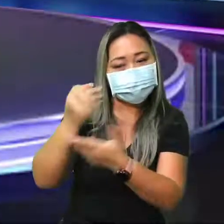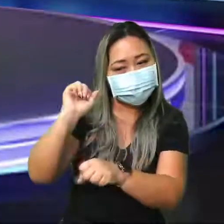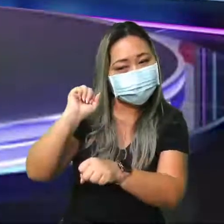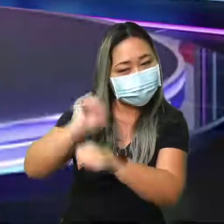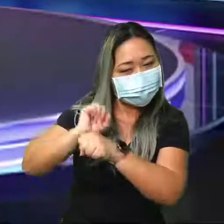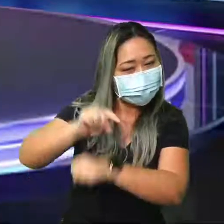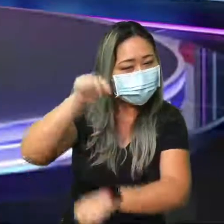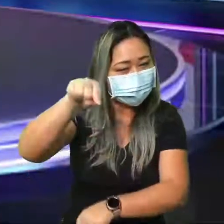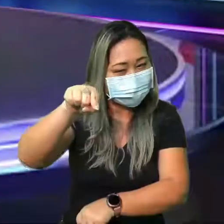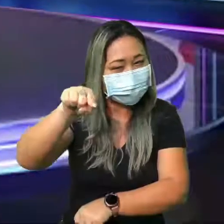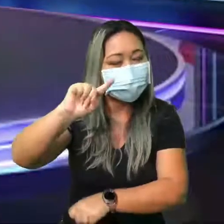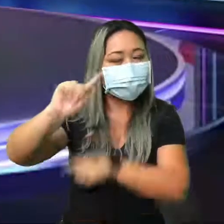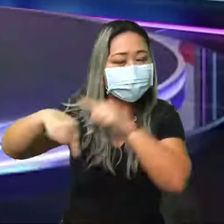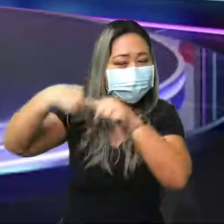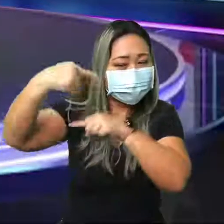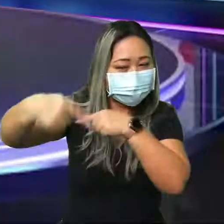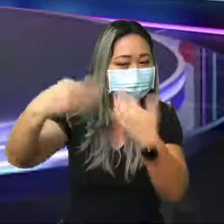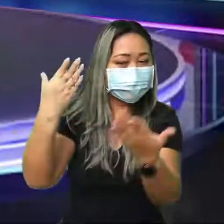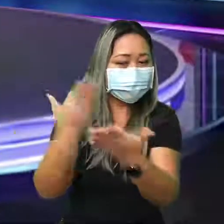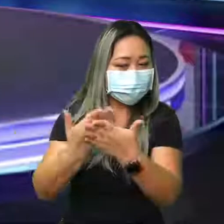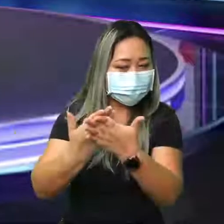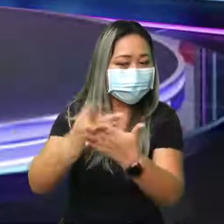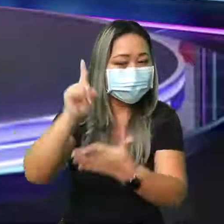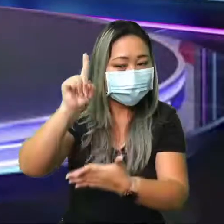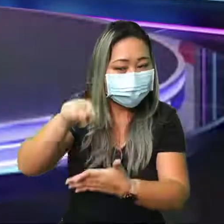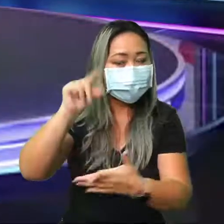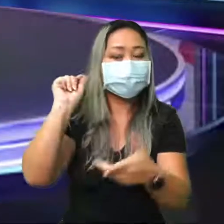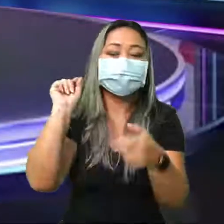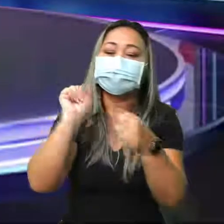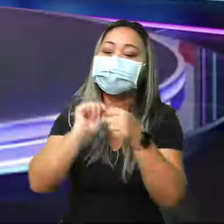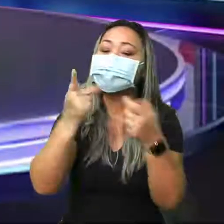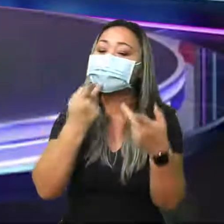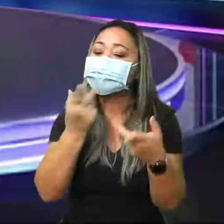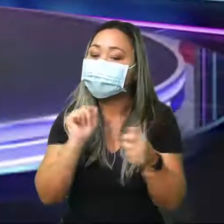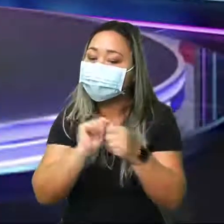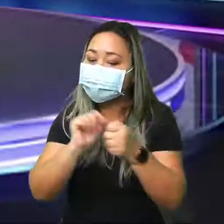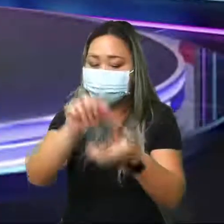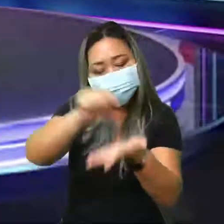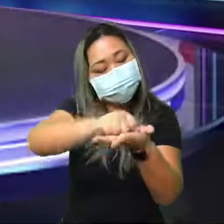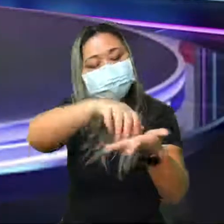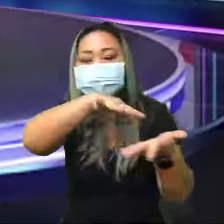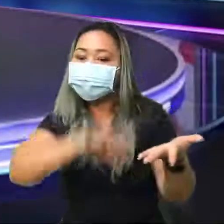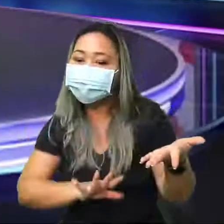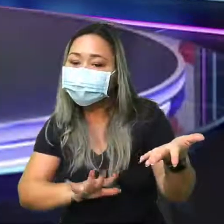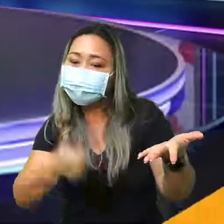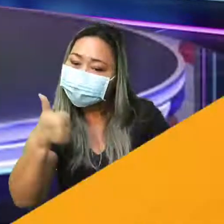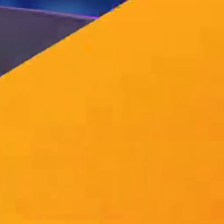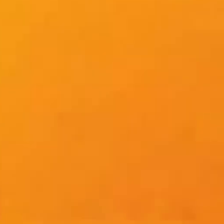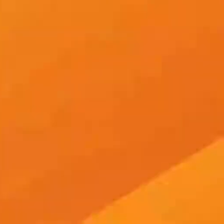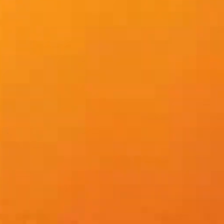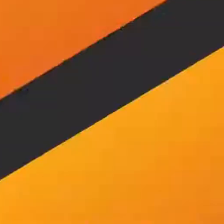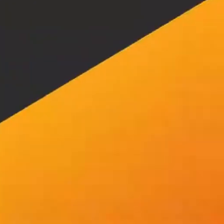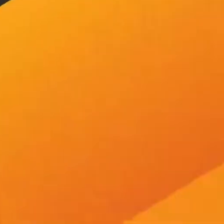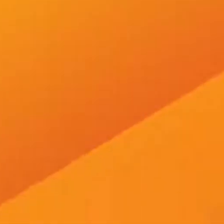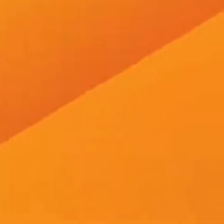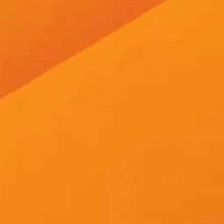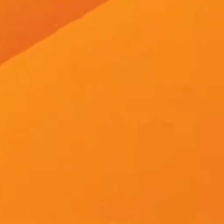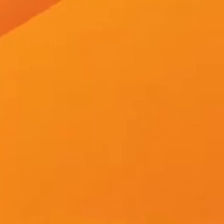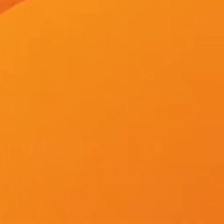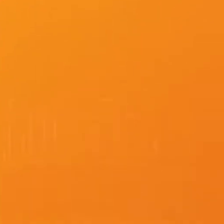te aguardo para a nossa próxima aula, que nós vamos estar falando aí das atividades. Beleza? Segura